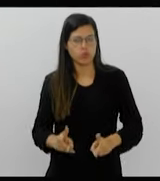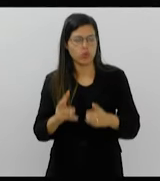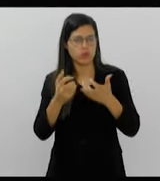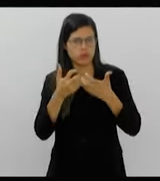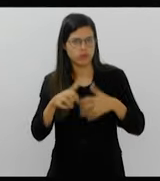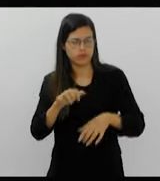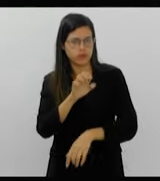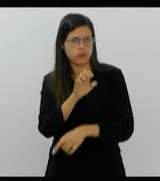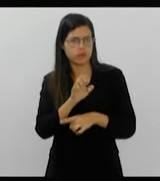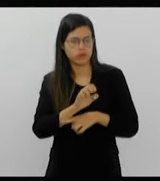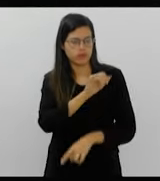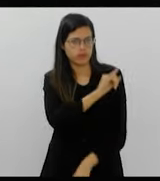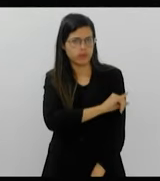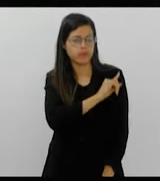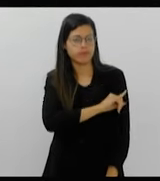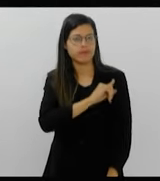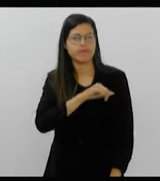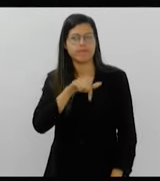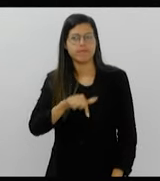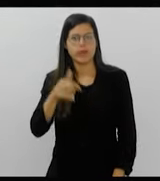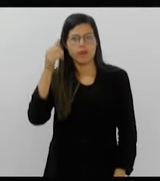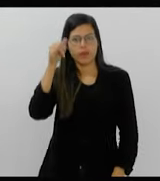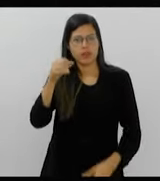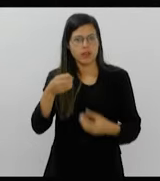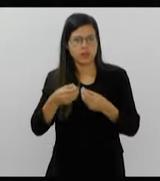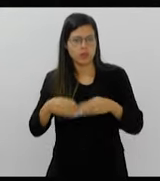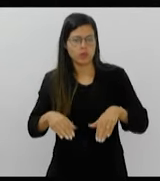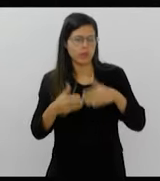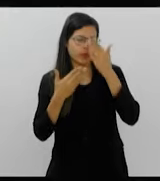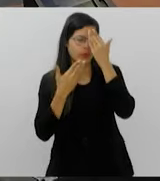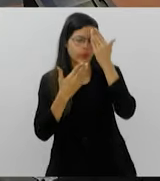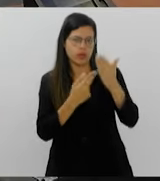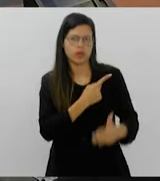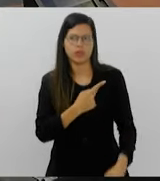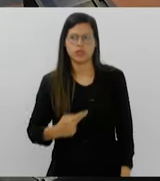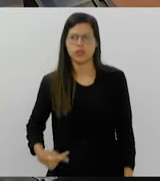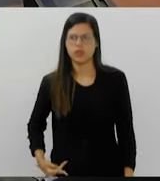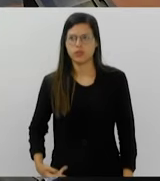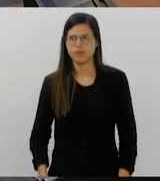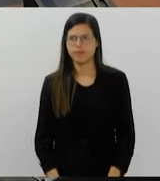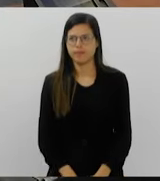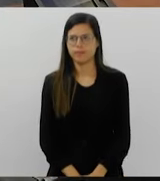no Estado do Rio de Janeiro, não seja afetada. Muito obrigada, presidenta.